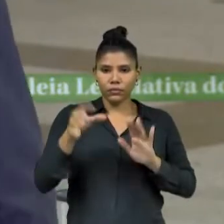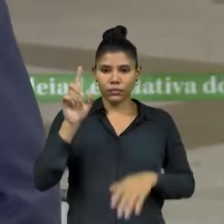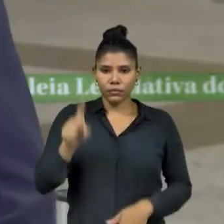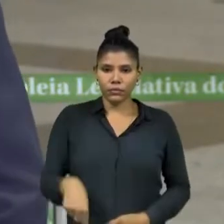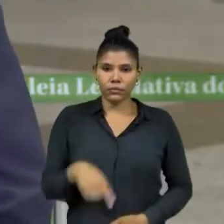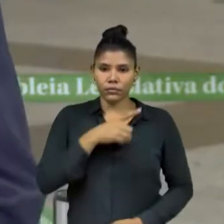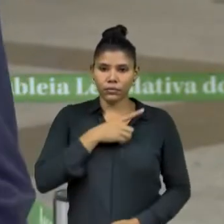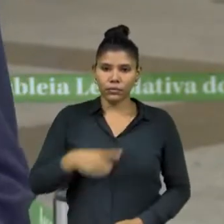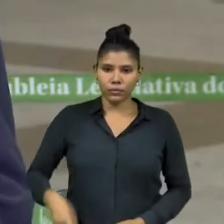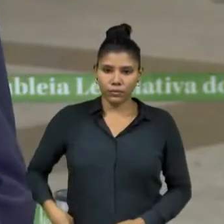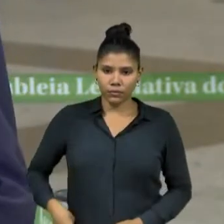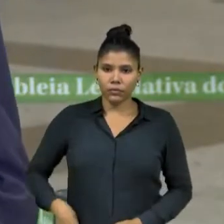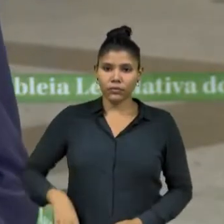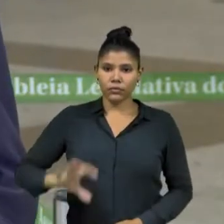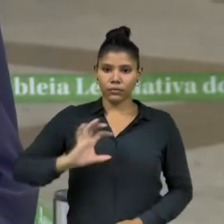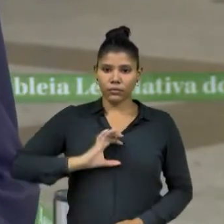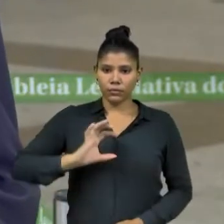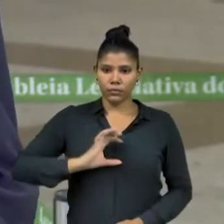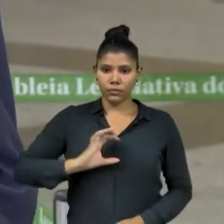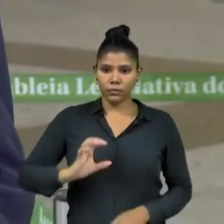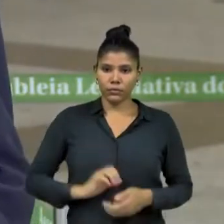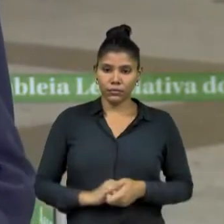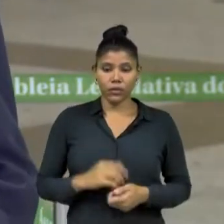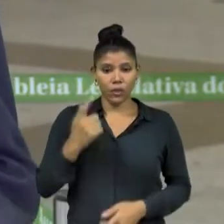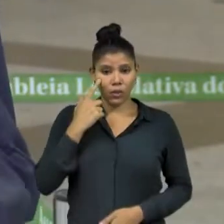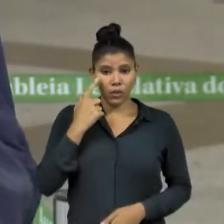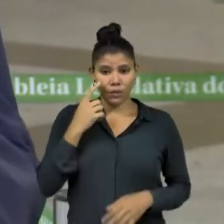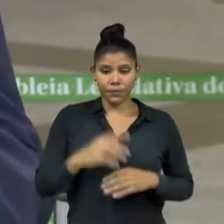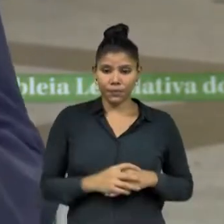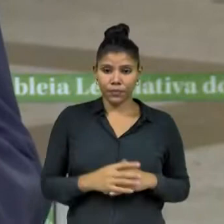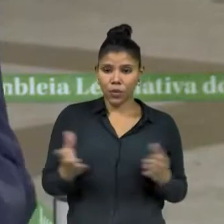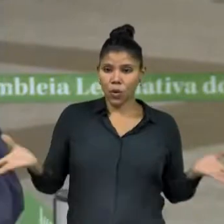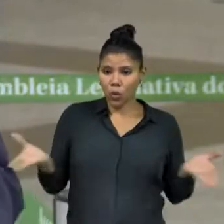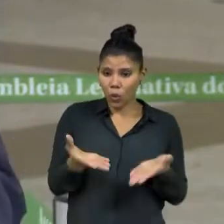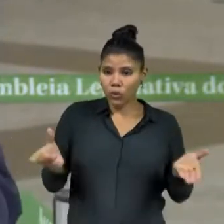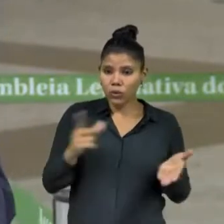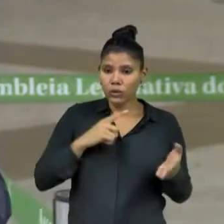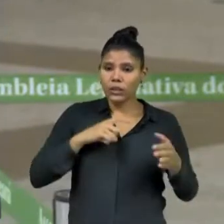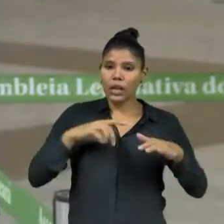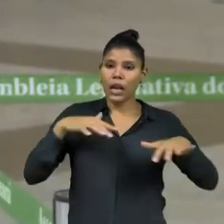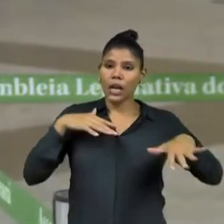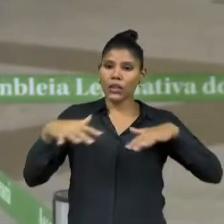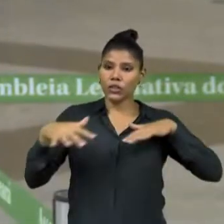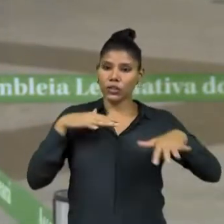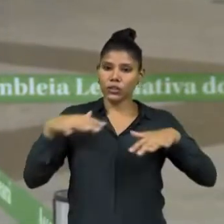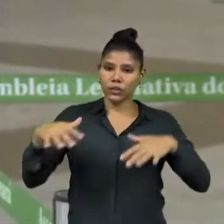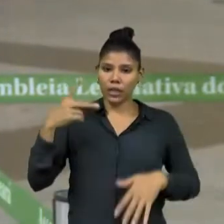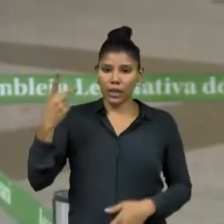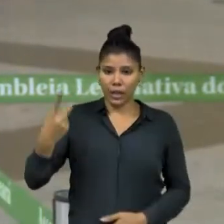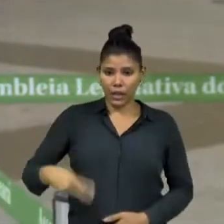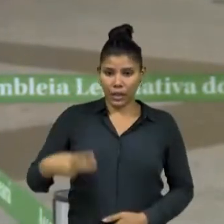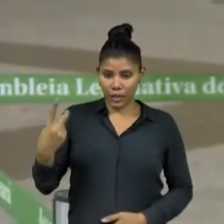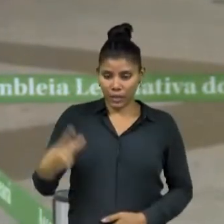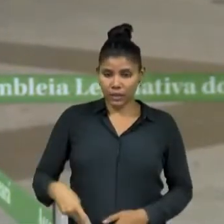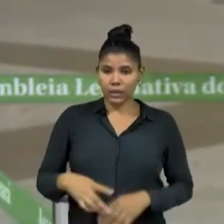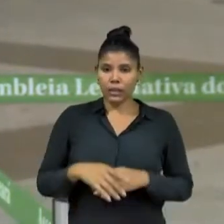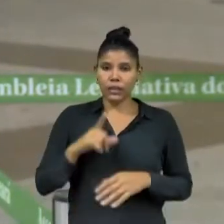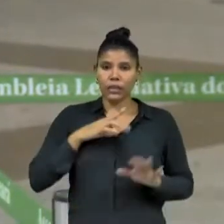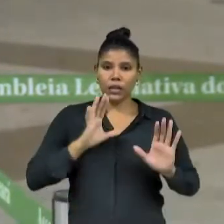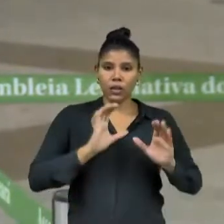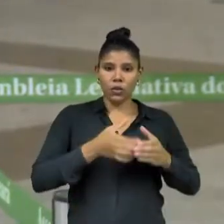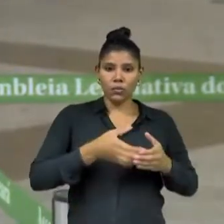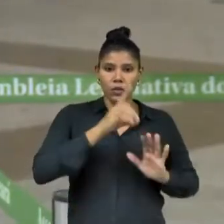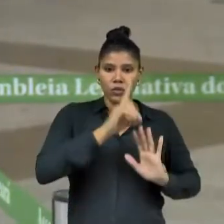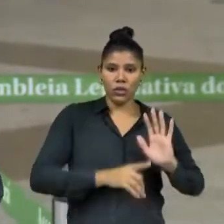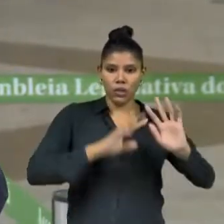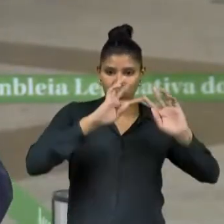deputado Tony Brito. Olha, Tiago, hoje tem atividades aqui fora a sessão plenária. A Comissão de Direitos Humanos e